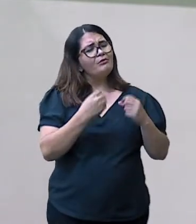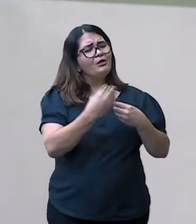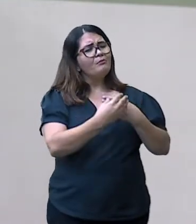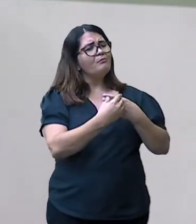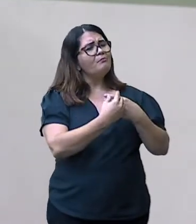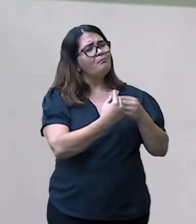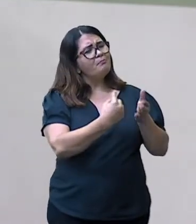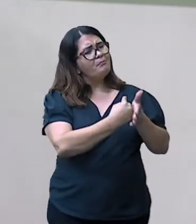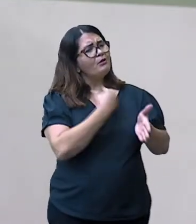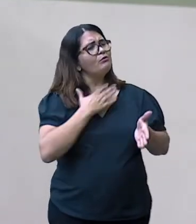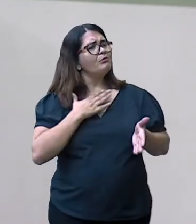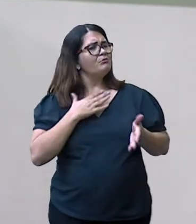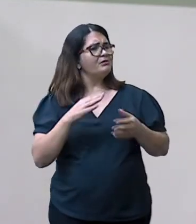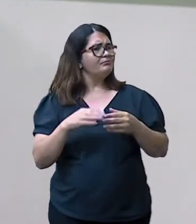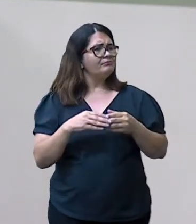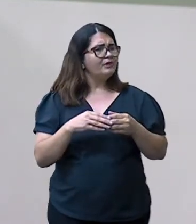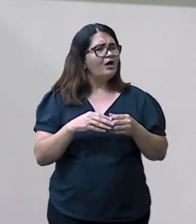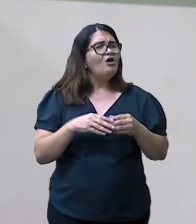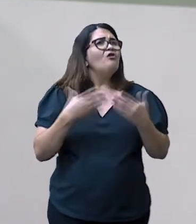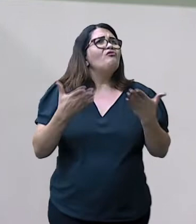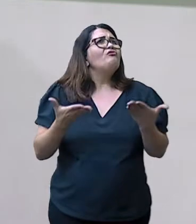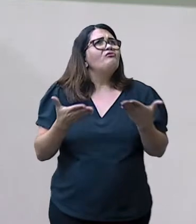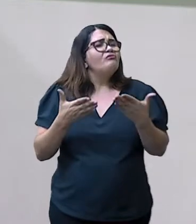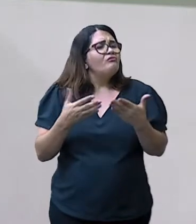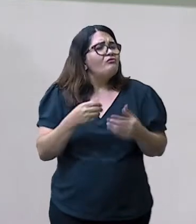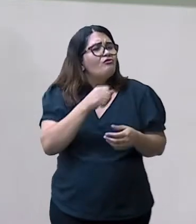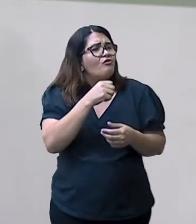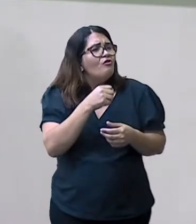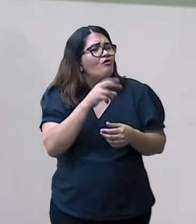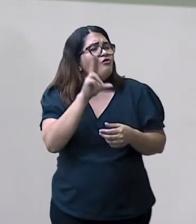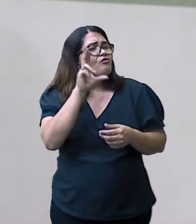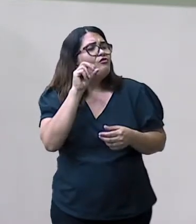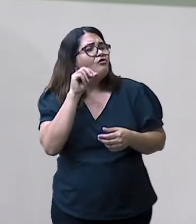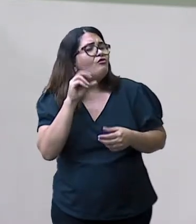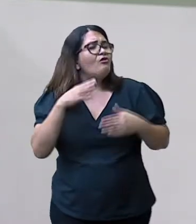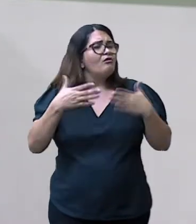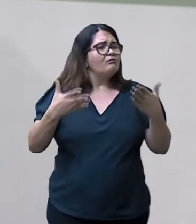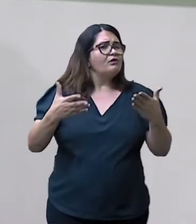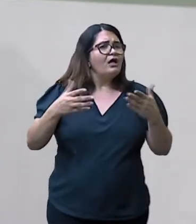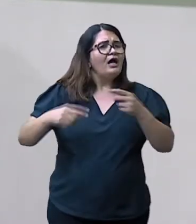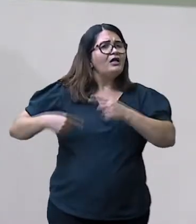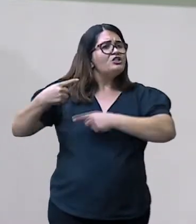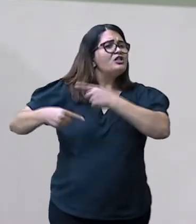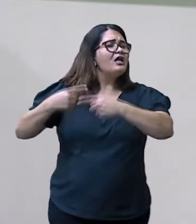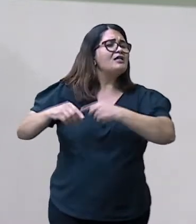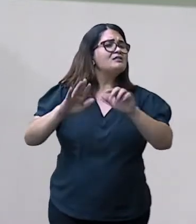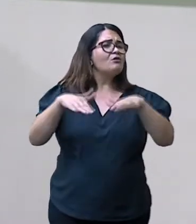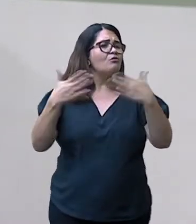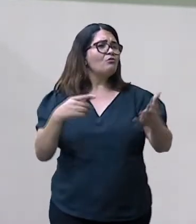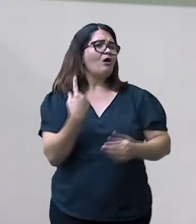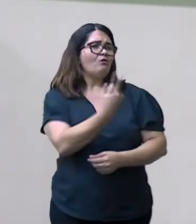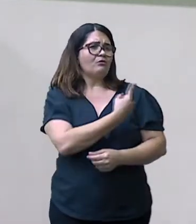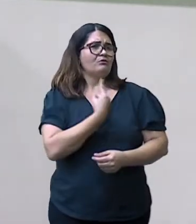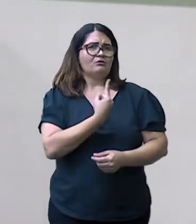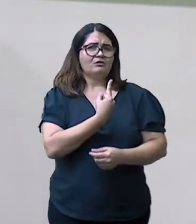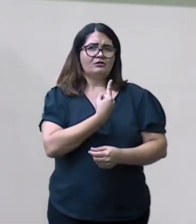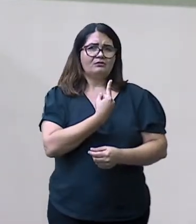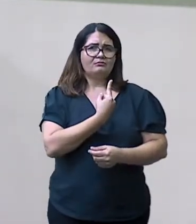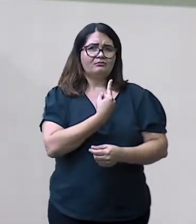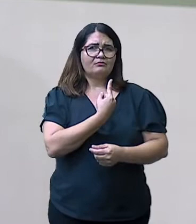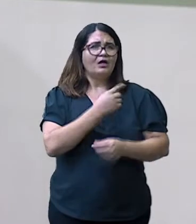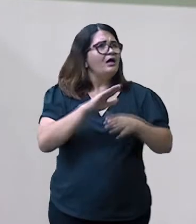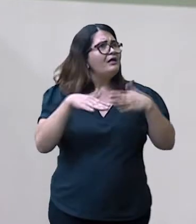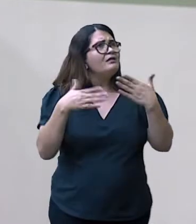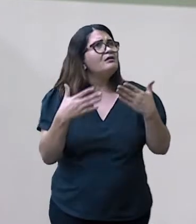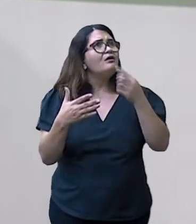dele e falei, você sabe que eu não sei? Mas um dia eu vou te responder. Então, foi ele que me incentivou a